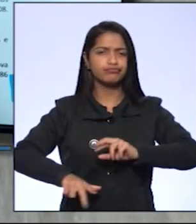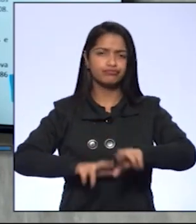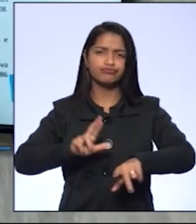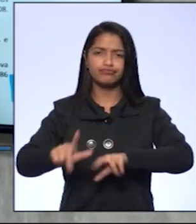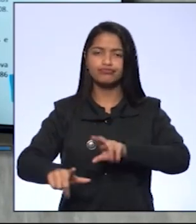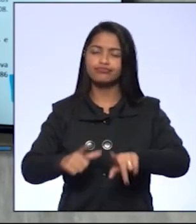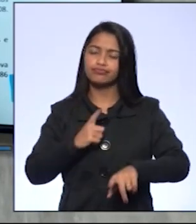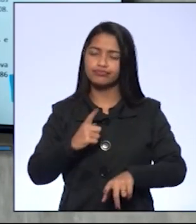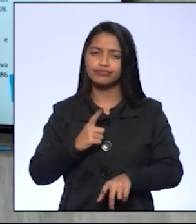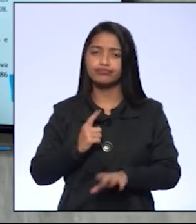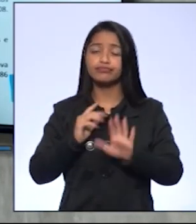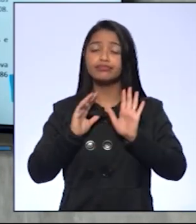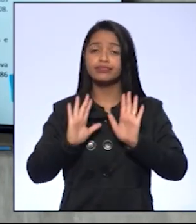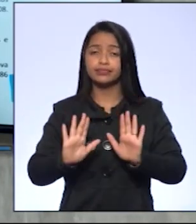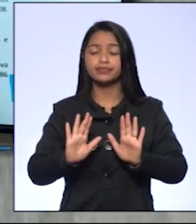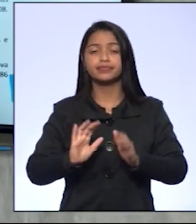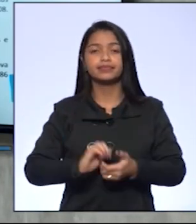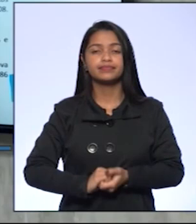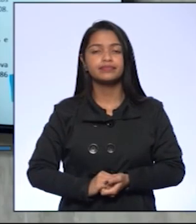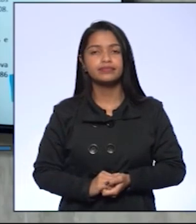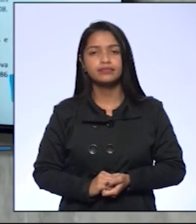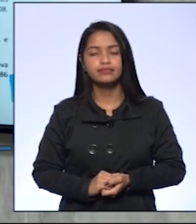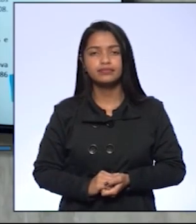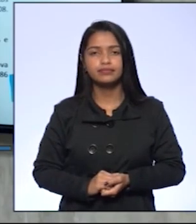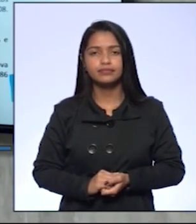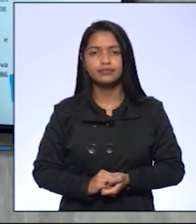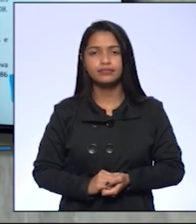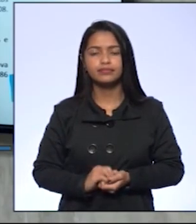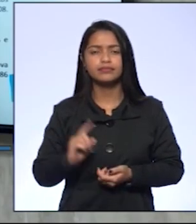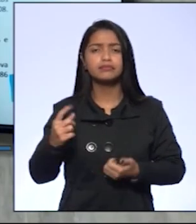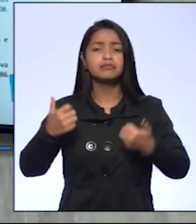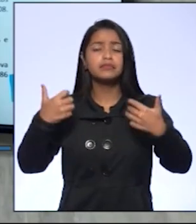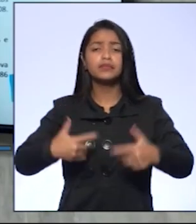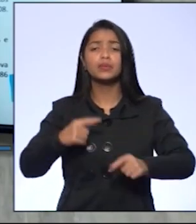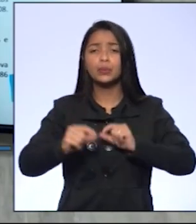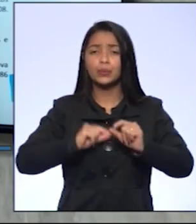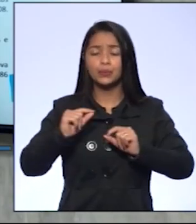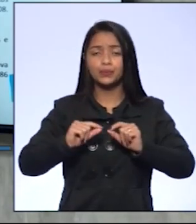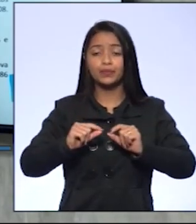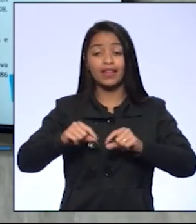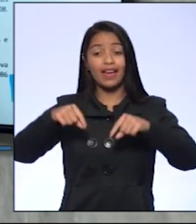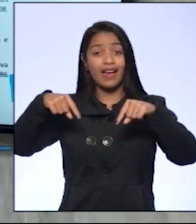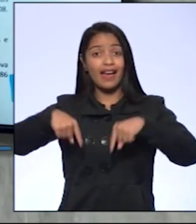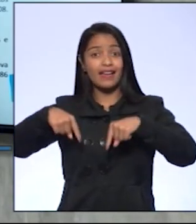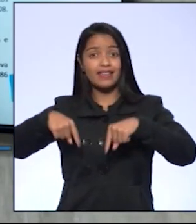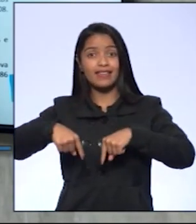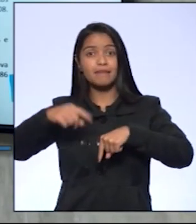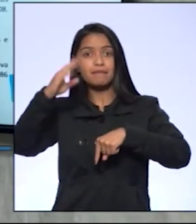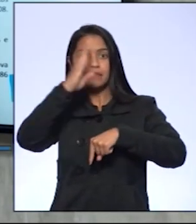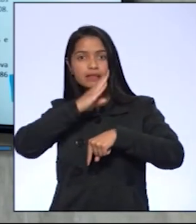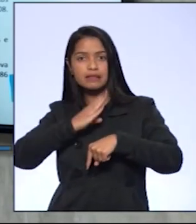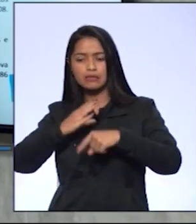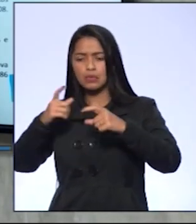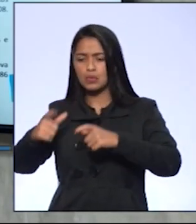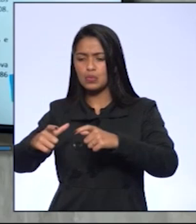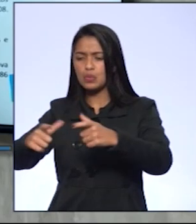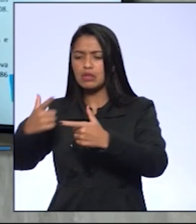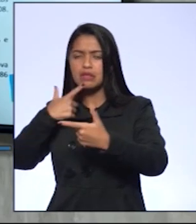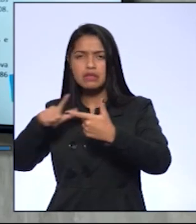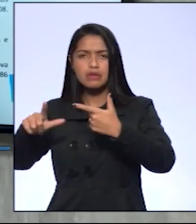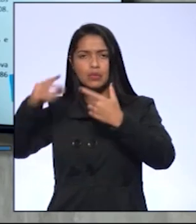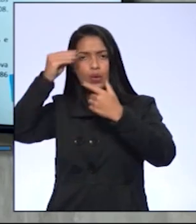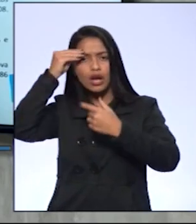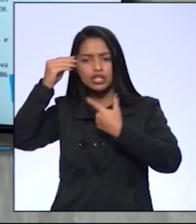essas divisões geográficas, elas são menos marcadas aqui do que na România antiga. Então ele está